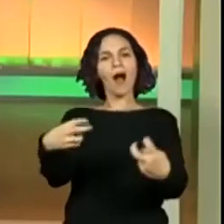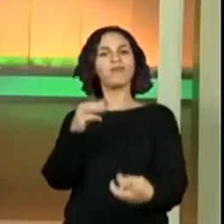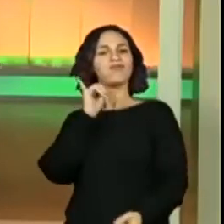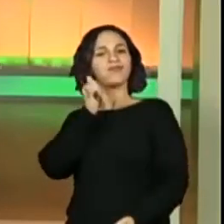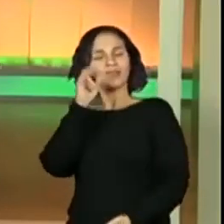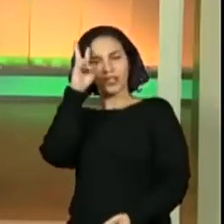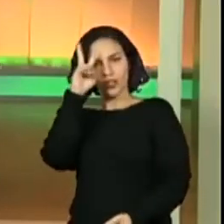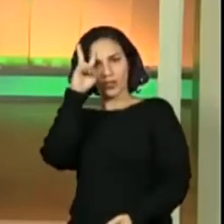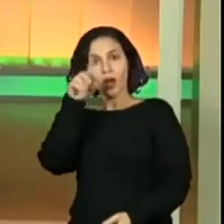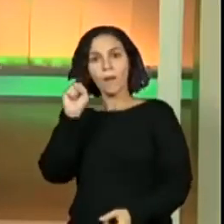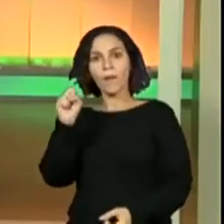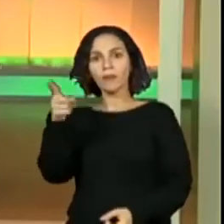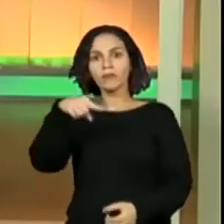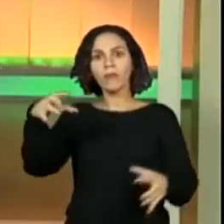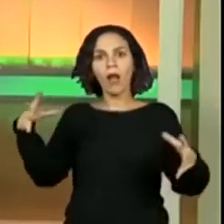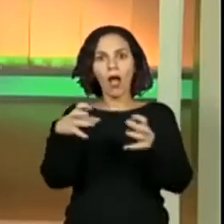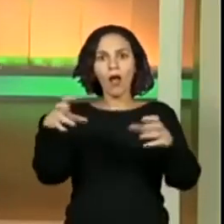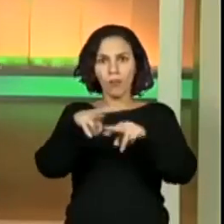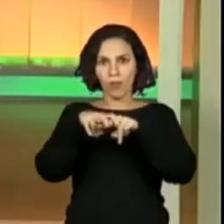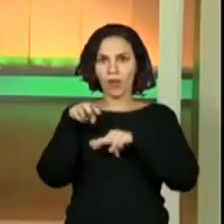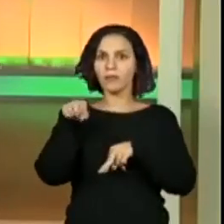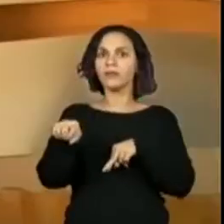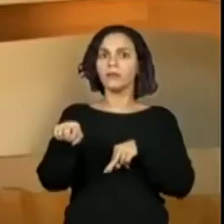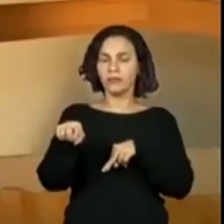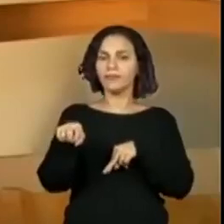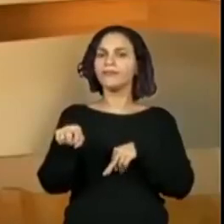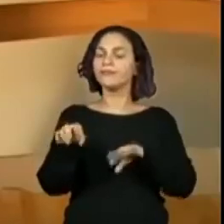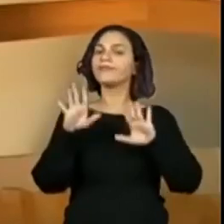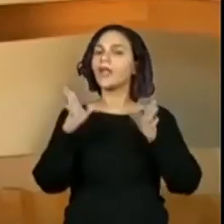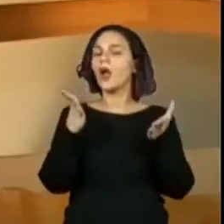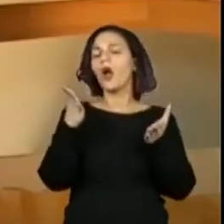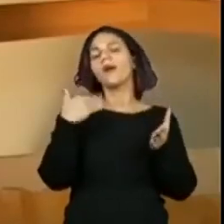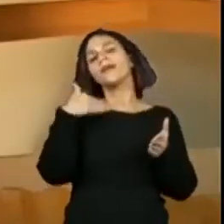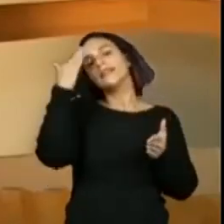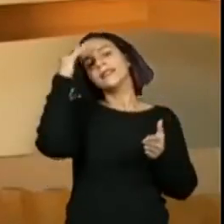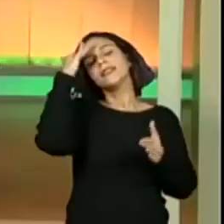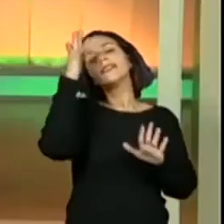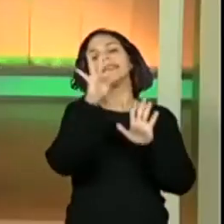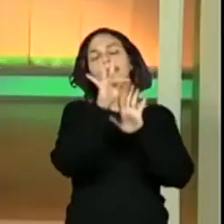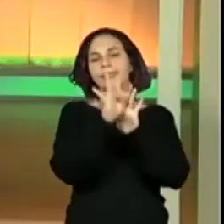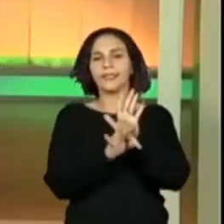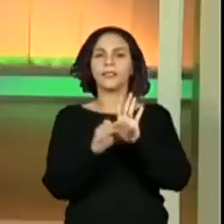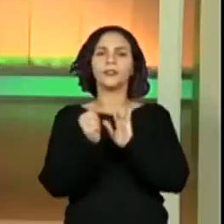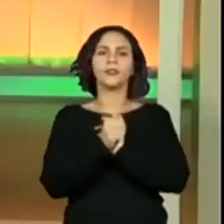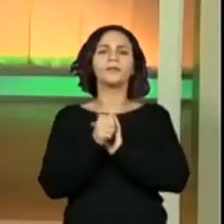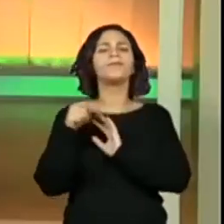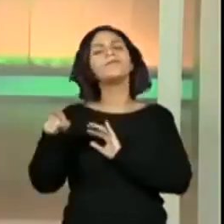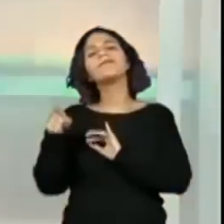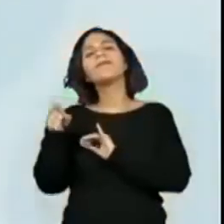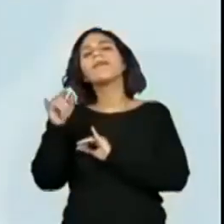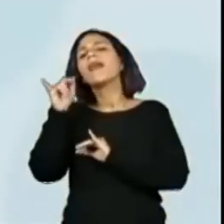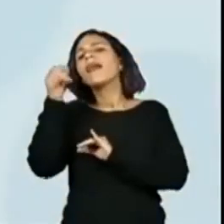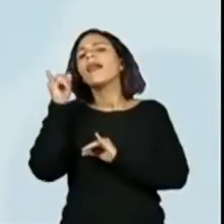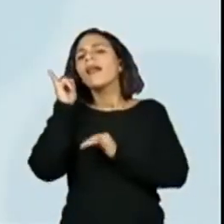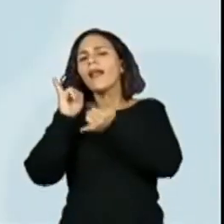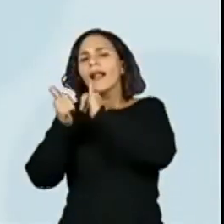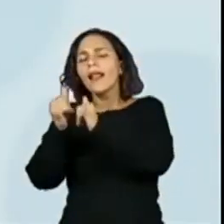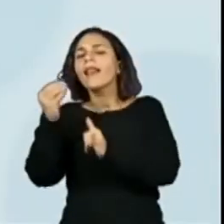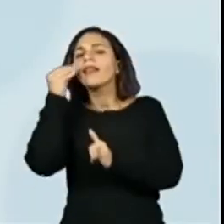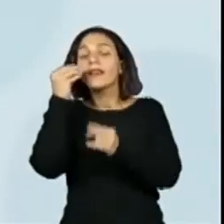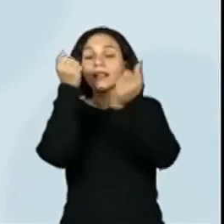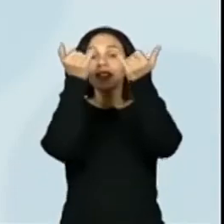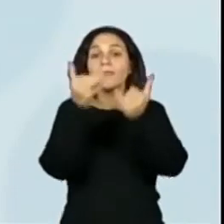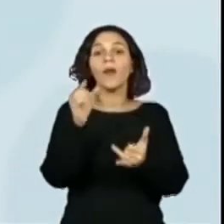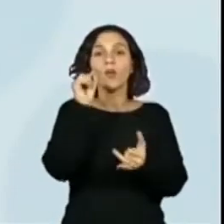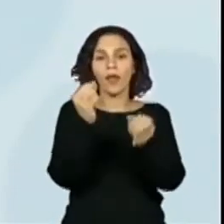Questões para compreensão e reflexão do texto. Nós iremos fazer juntos. O que a lenda tenta explicar? A criação da